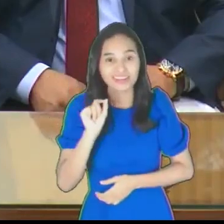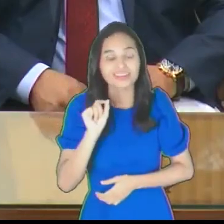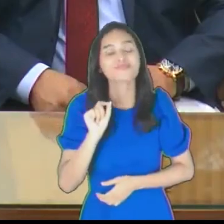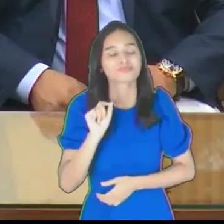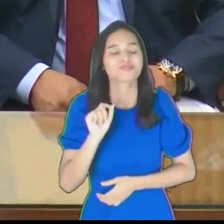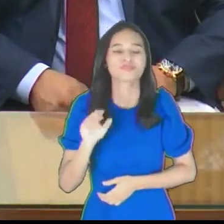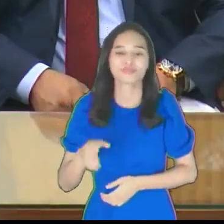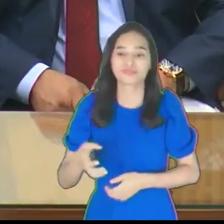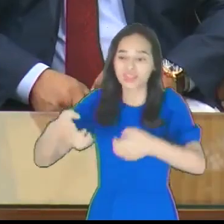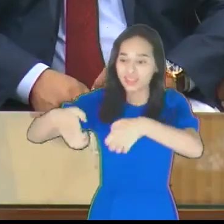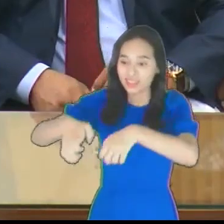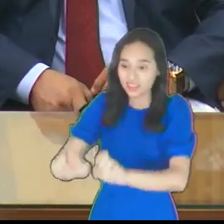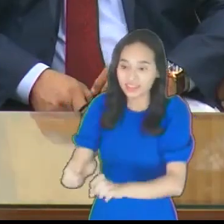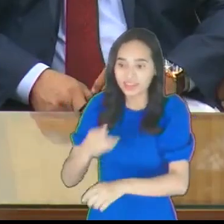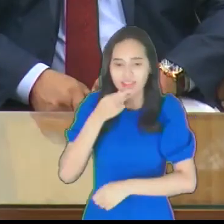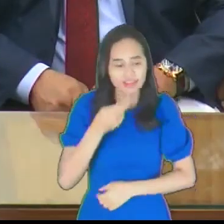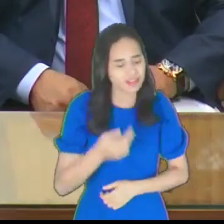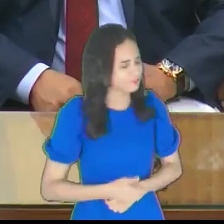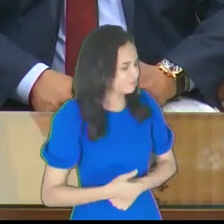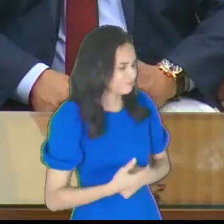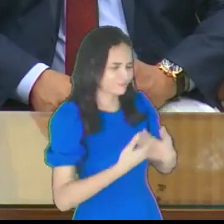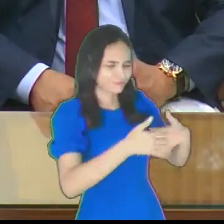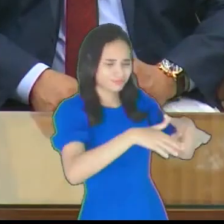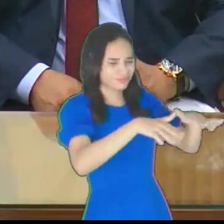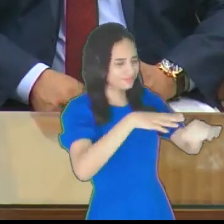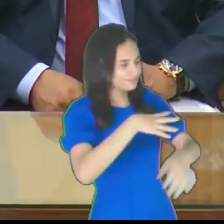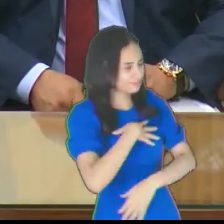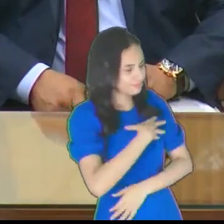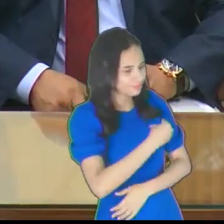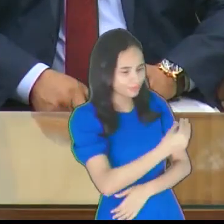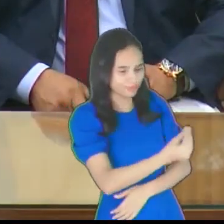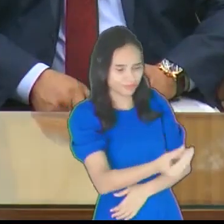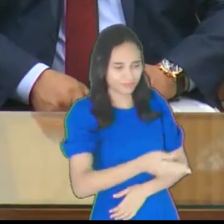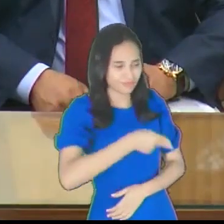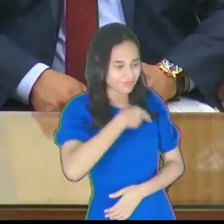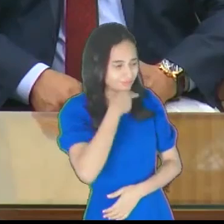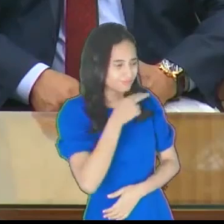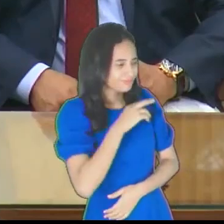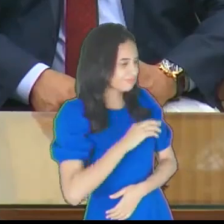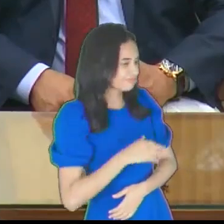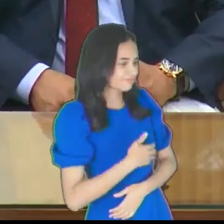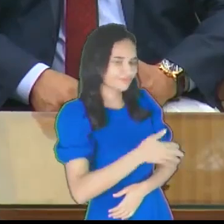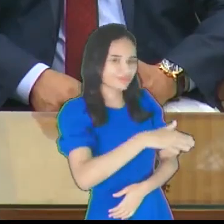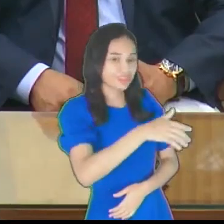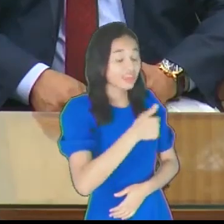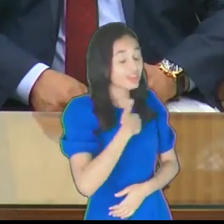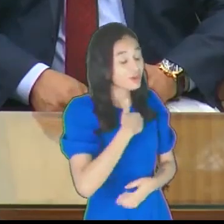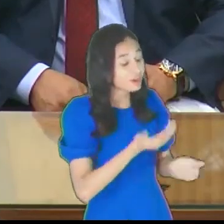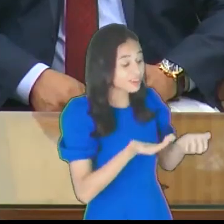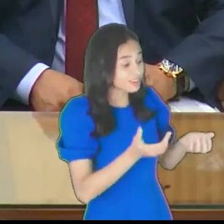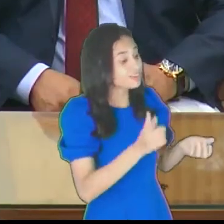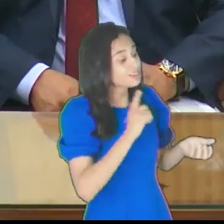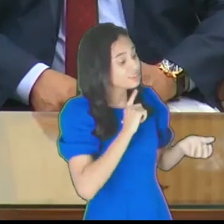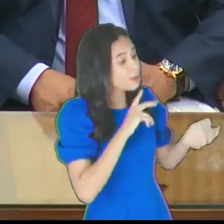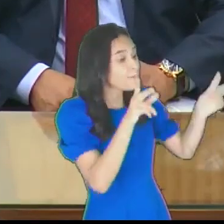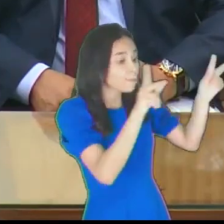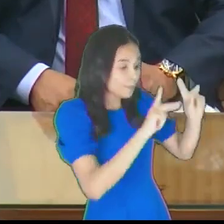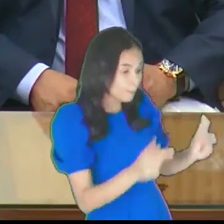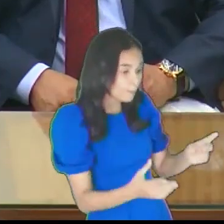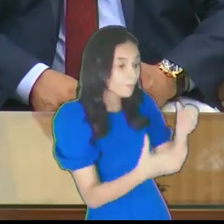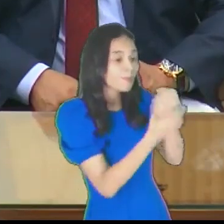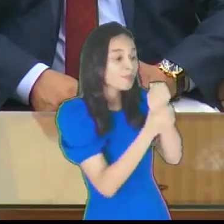Ezequias disse: eu lá que me importa com meus filhos e com meus netos. Eu quero que haja paz e